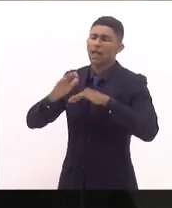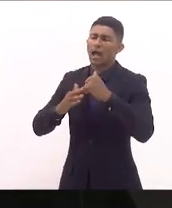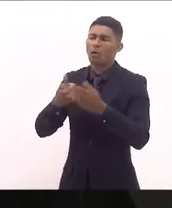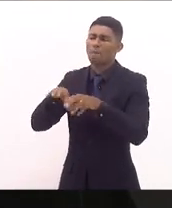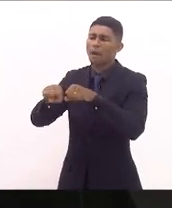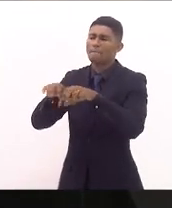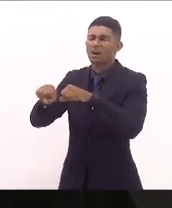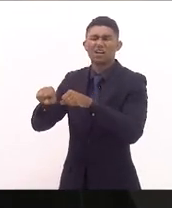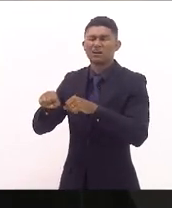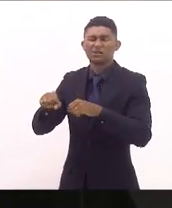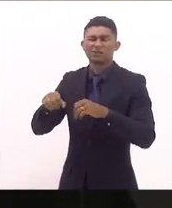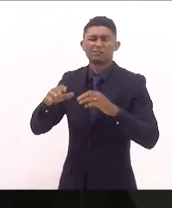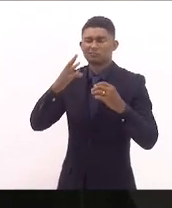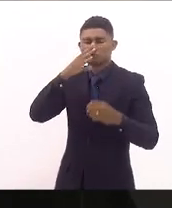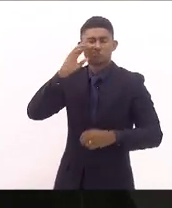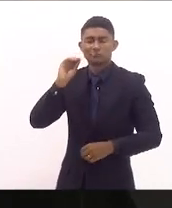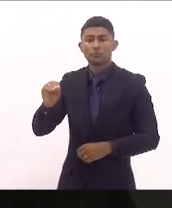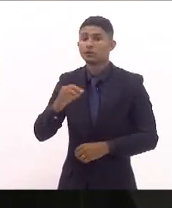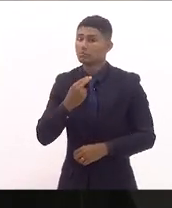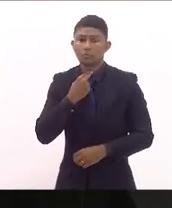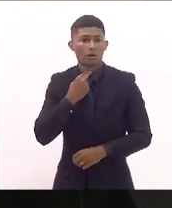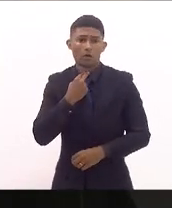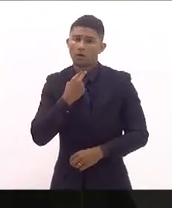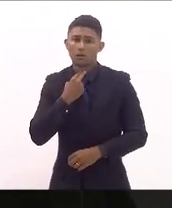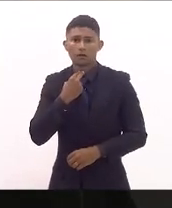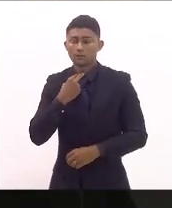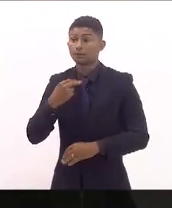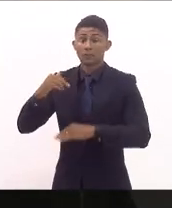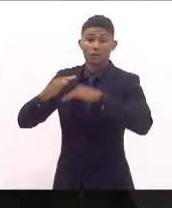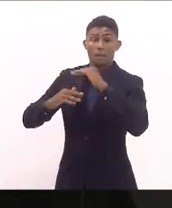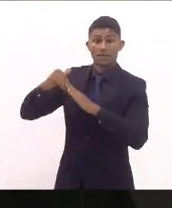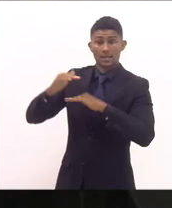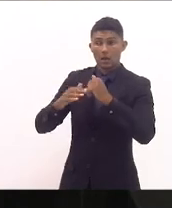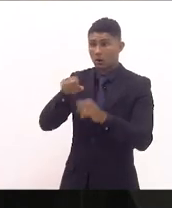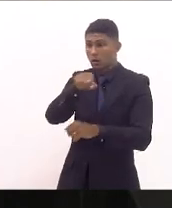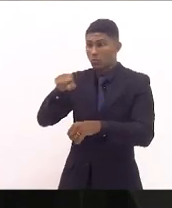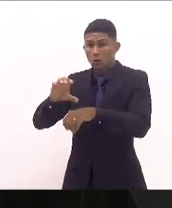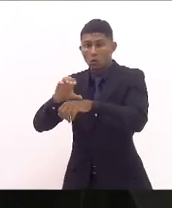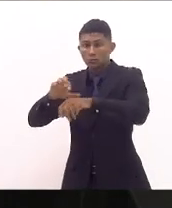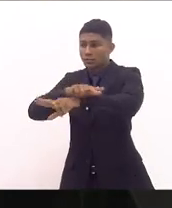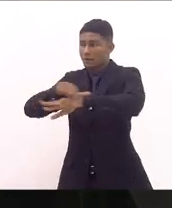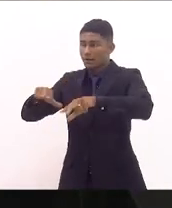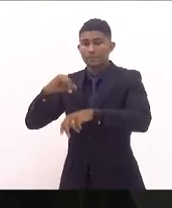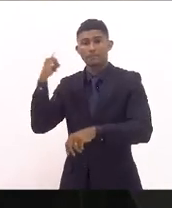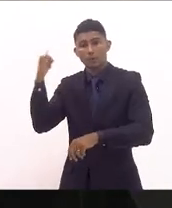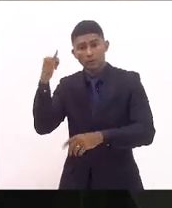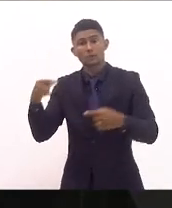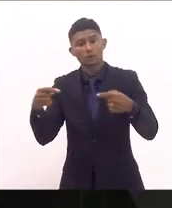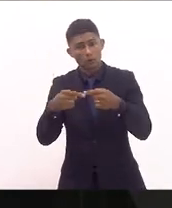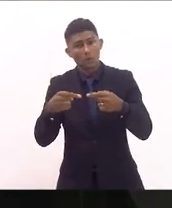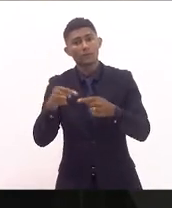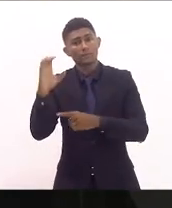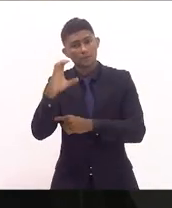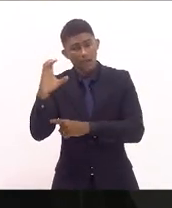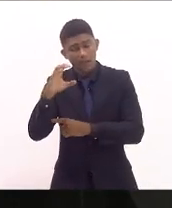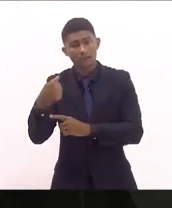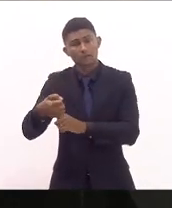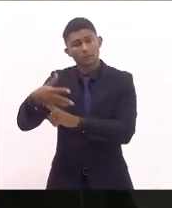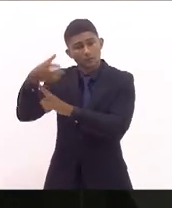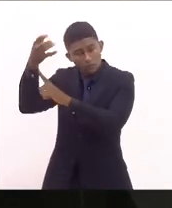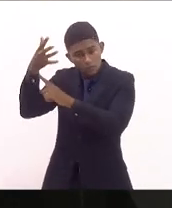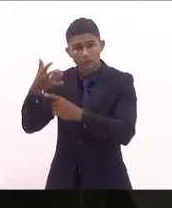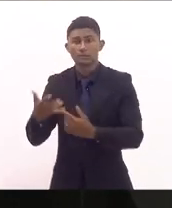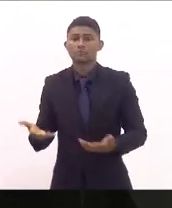de pensar como a formação profissional está vinculada ao diferentes arranjos tecnológicos como a ciência a tecnologia